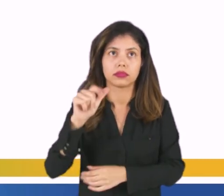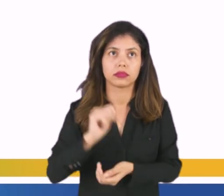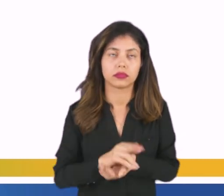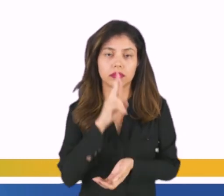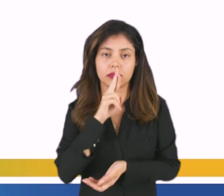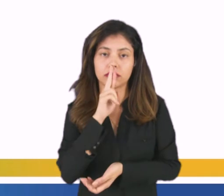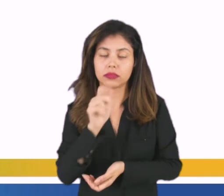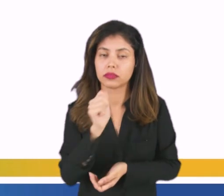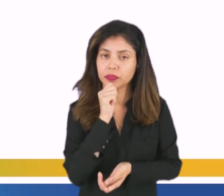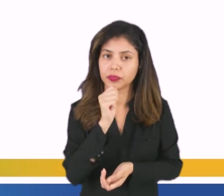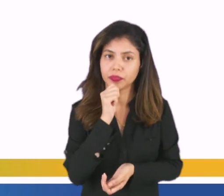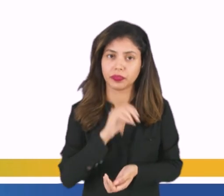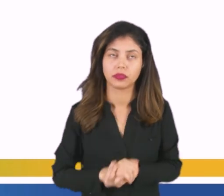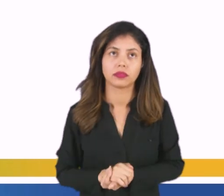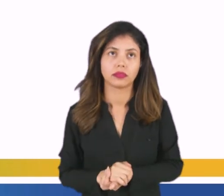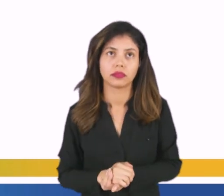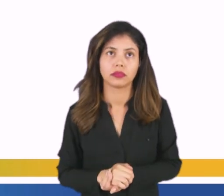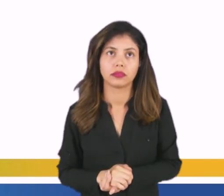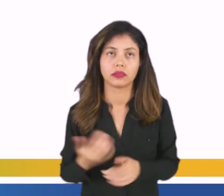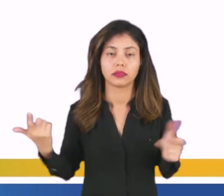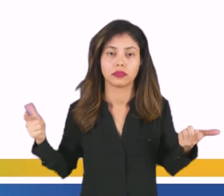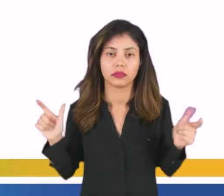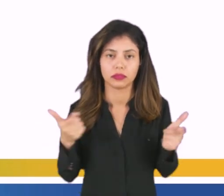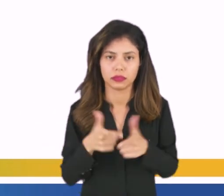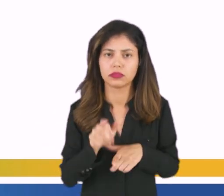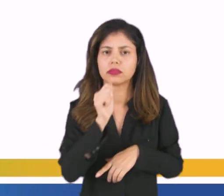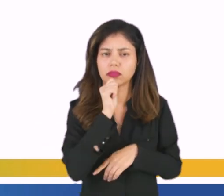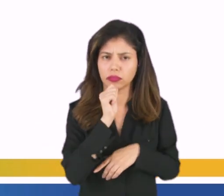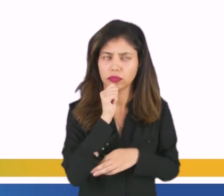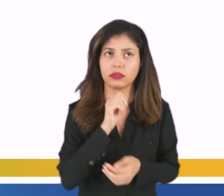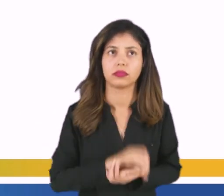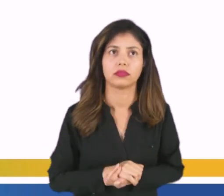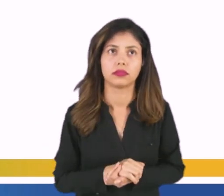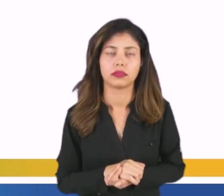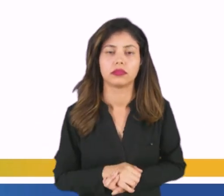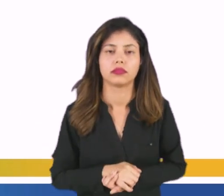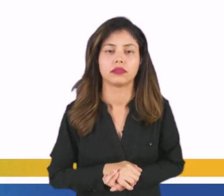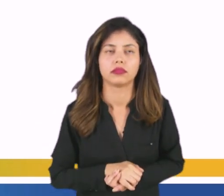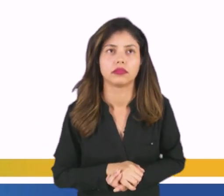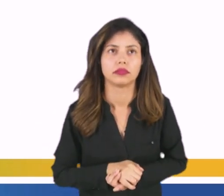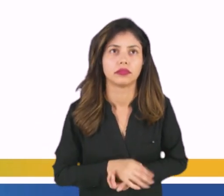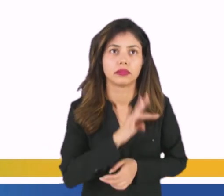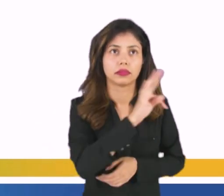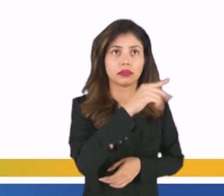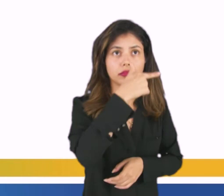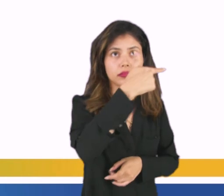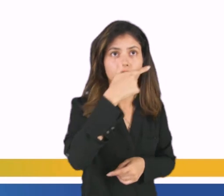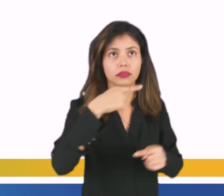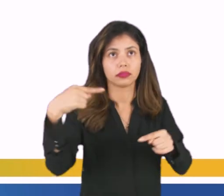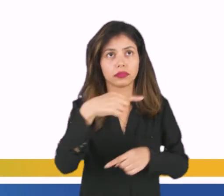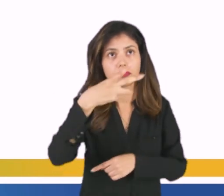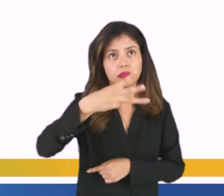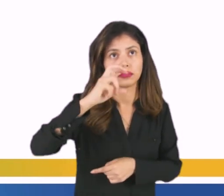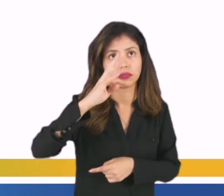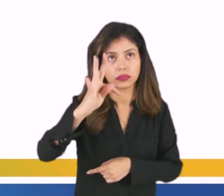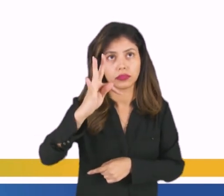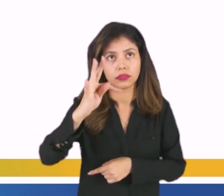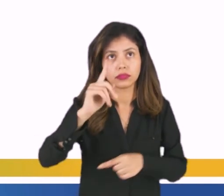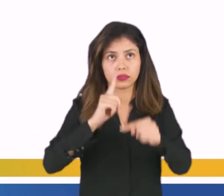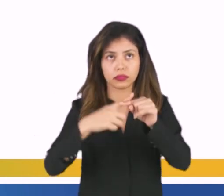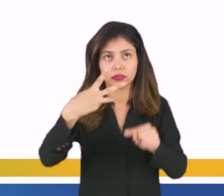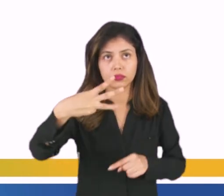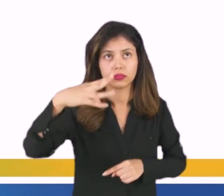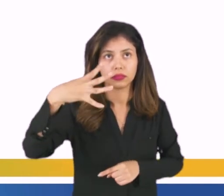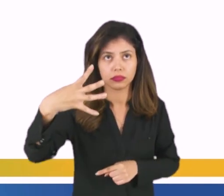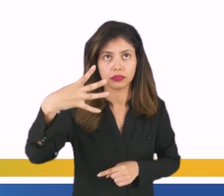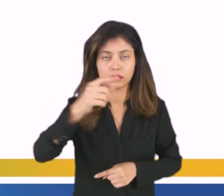Resolvendo ainda essa equação, simplificando ela, nós vamos ter a seguinte sentença: t ao quadrado menos 35t